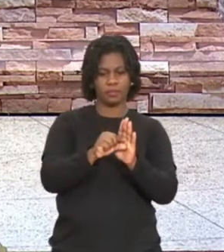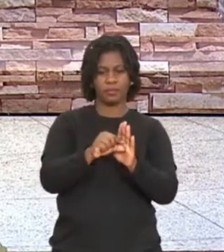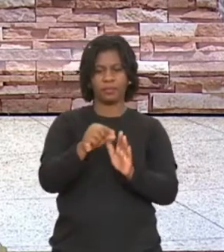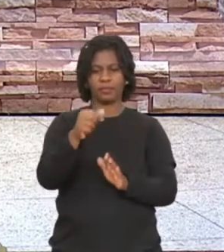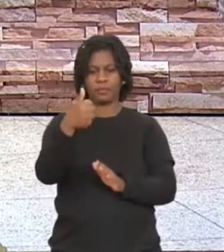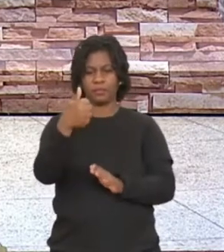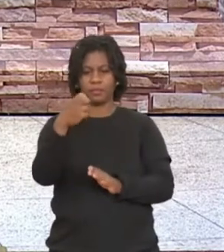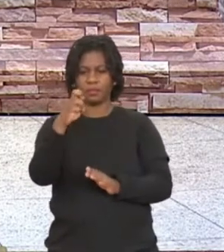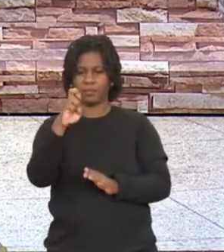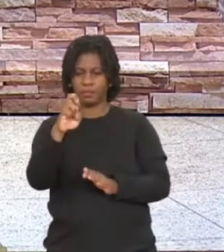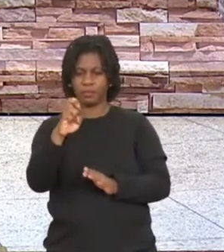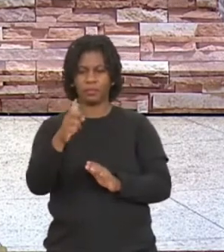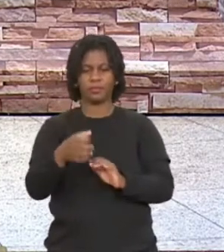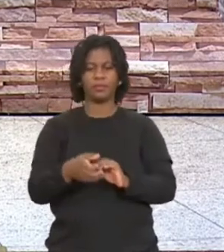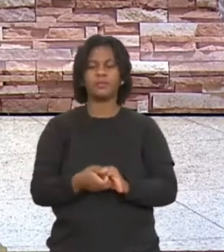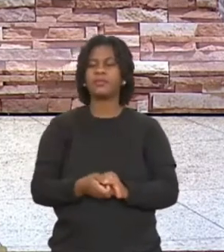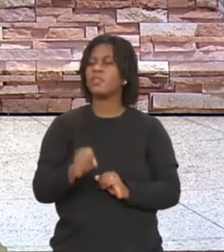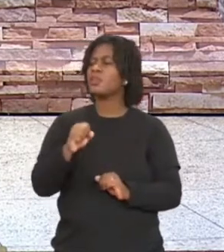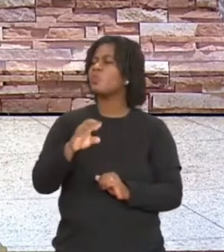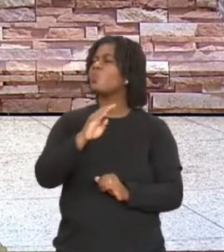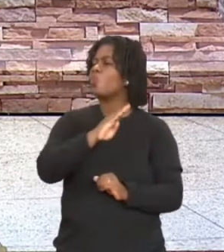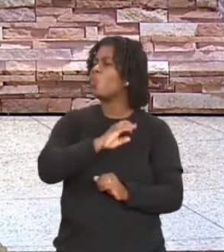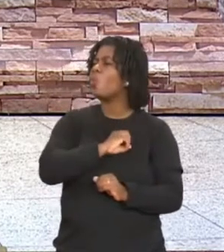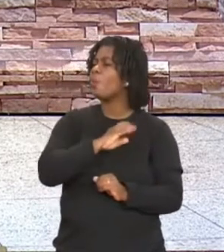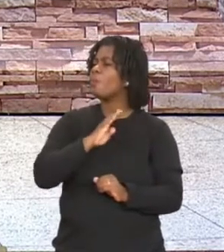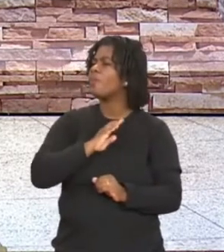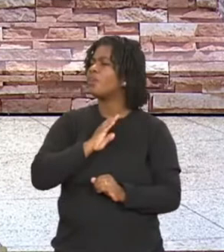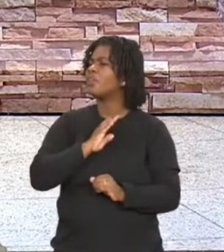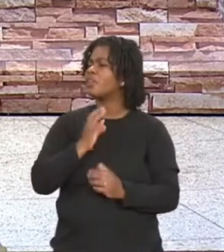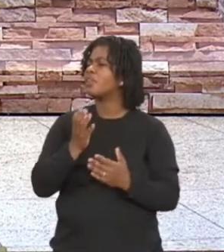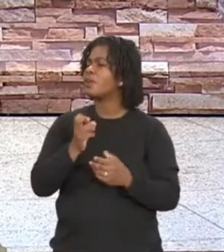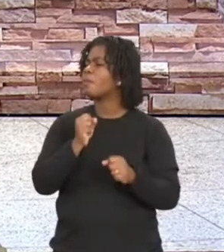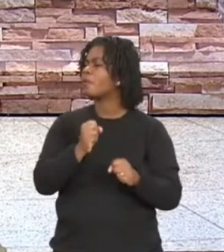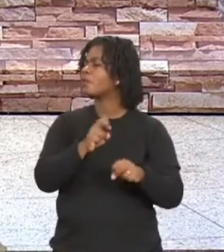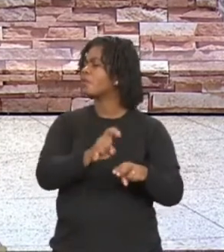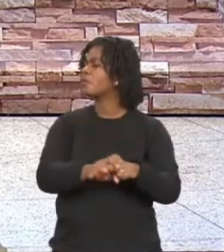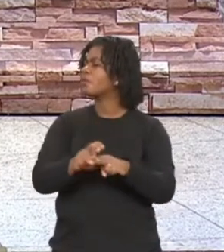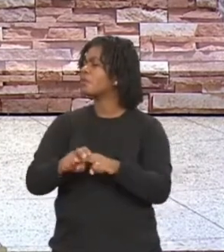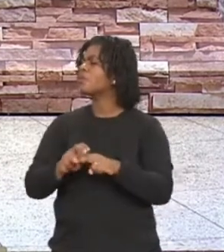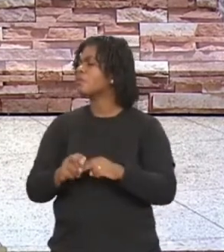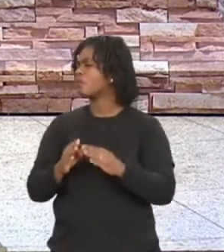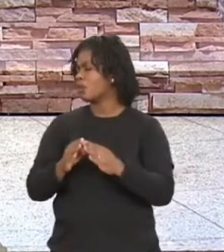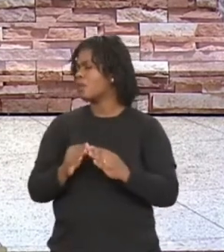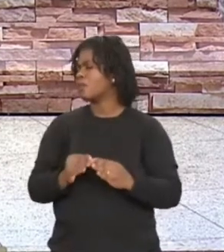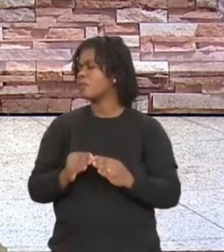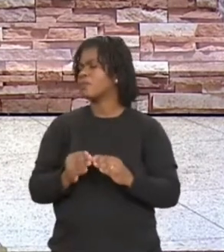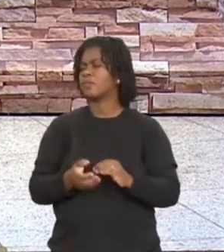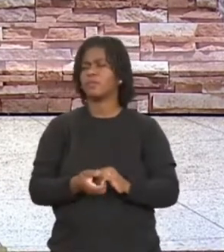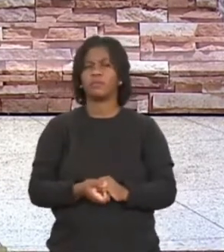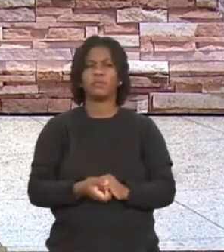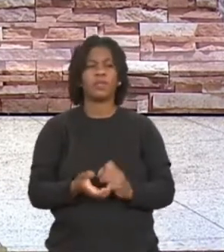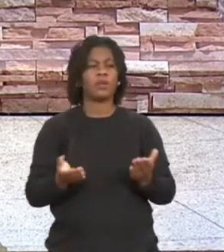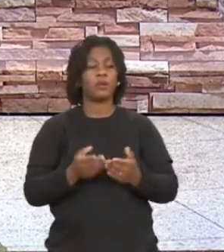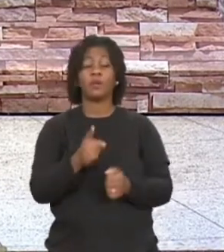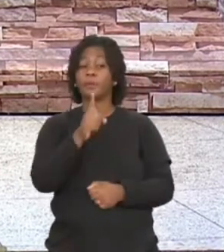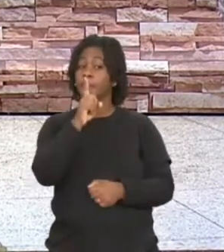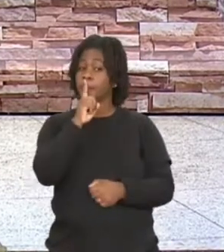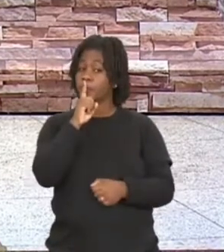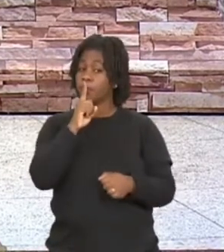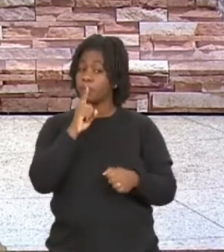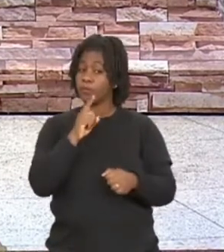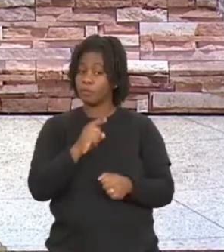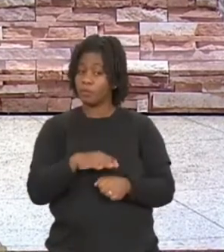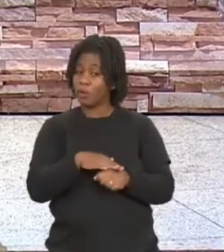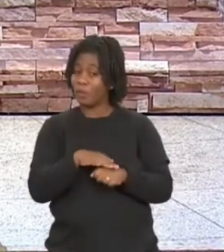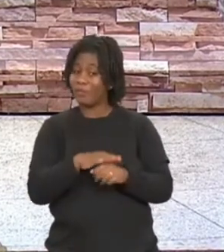15. Se as obreiras, o obreiro tiver lugar, podem sentar. Tá bom? Agora silêncio, não converse,